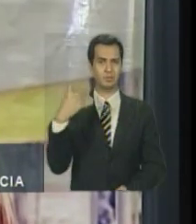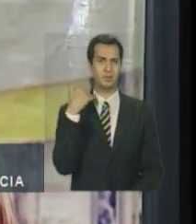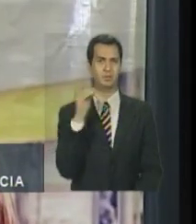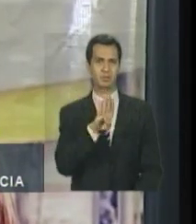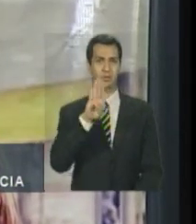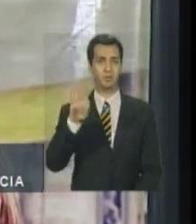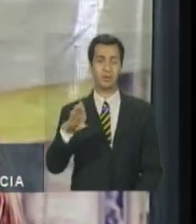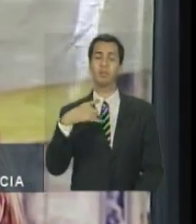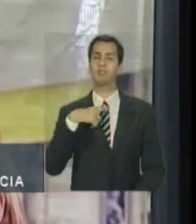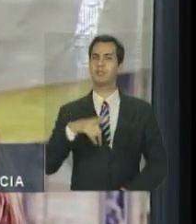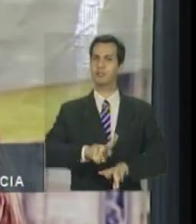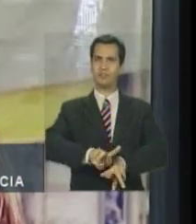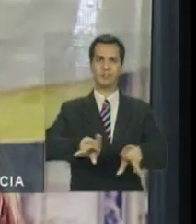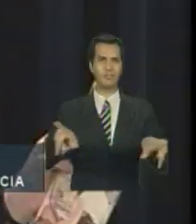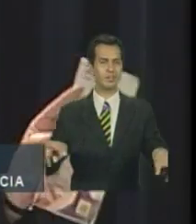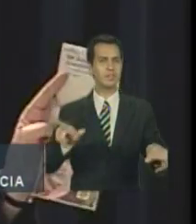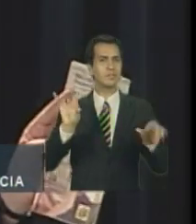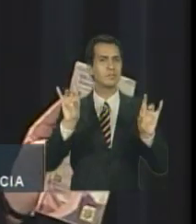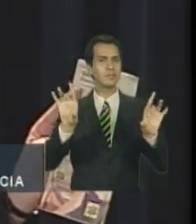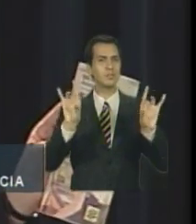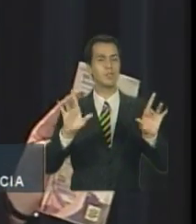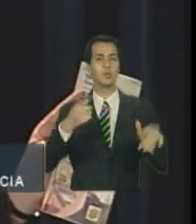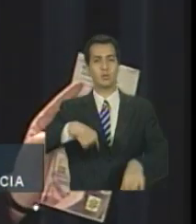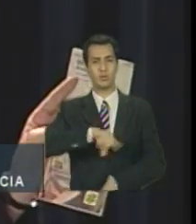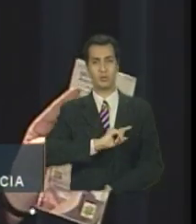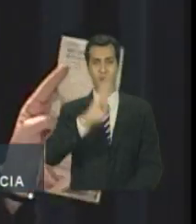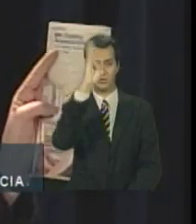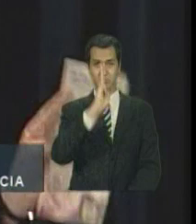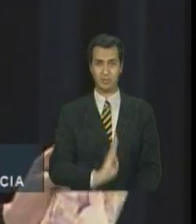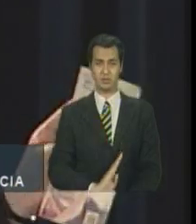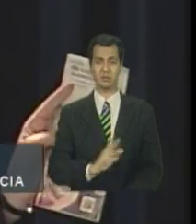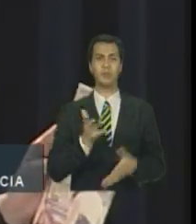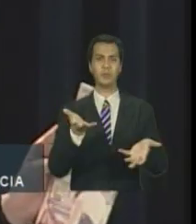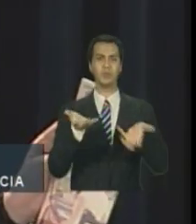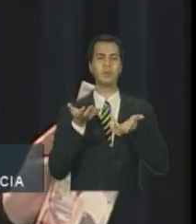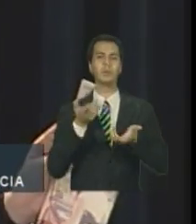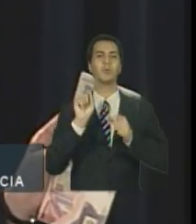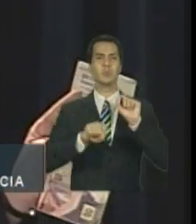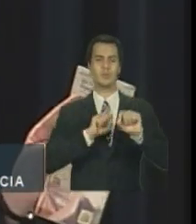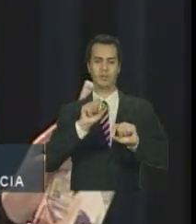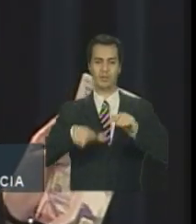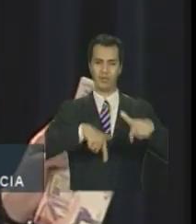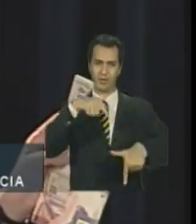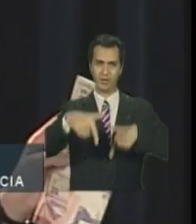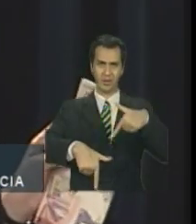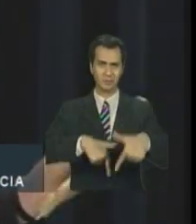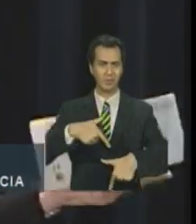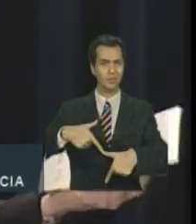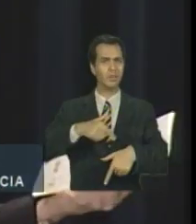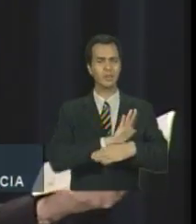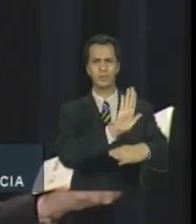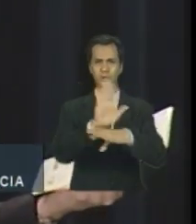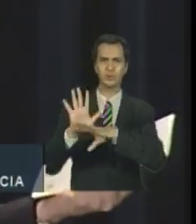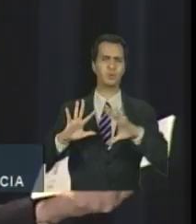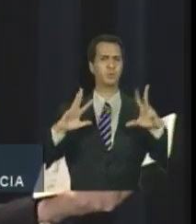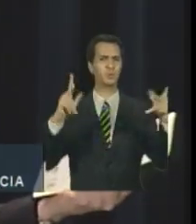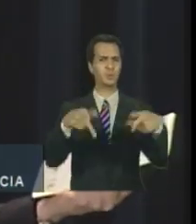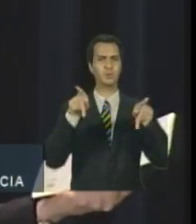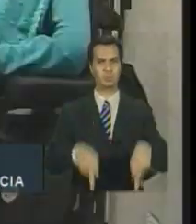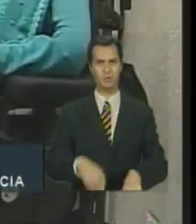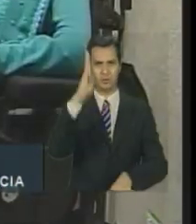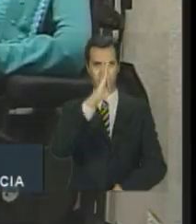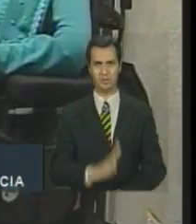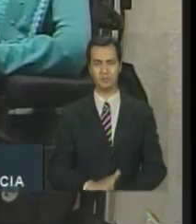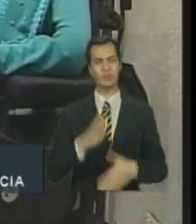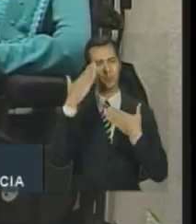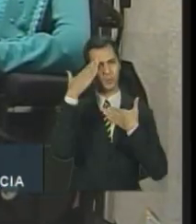diferenciada e o Brasil quer cumprir a sua missão com todos os brasileiros. Obrigada ao BB